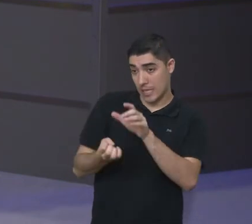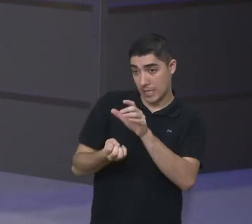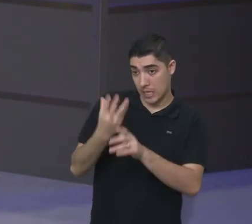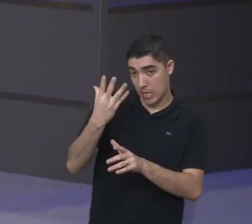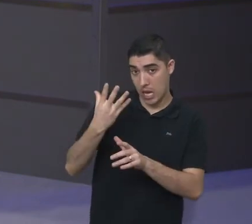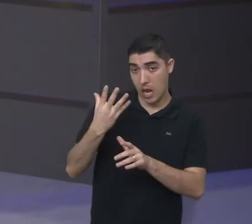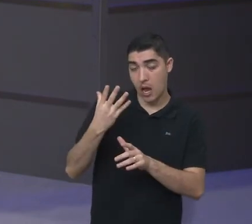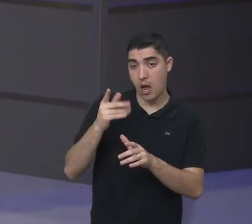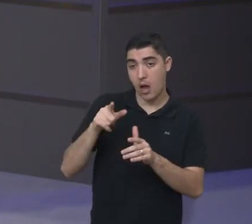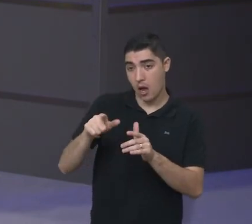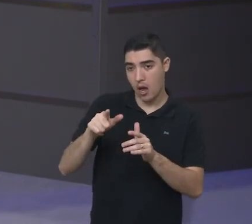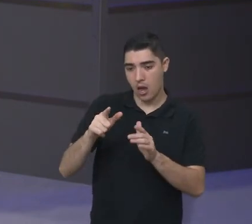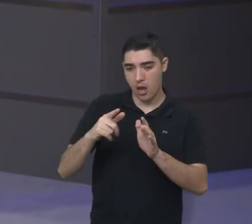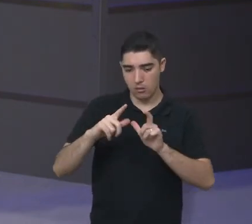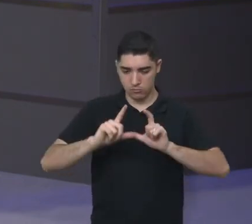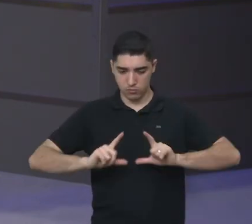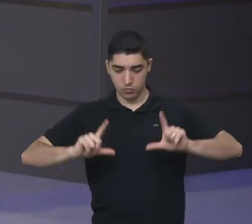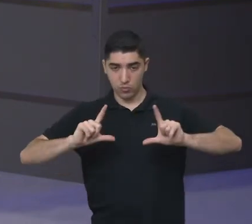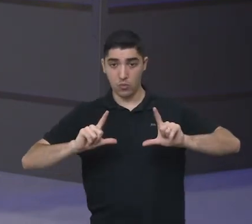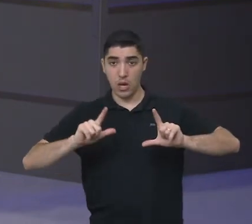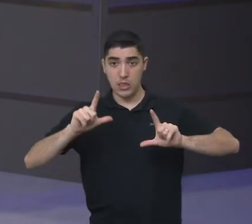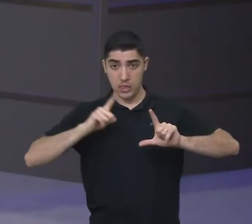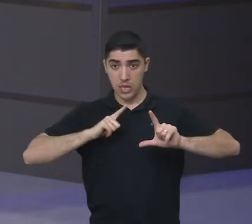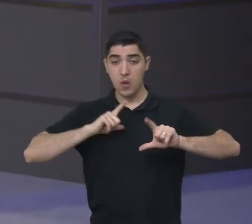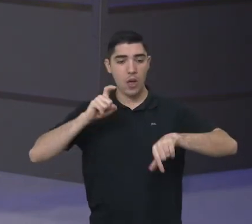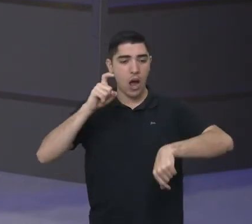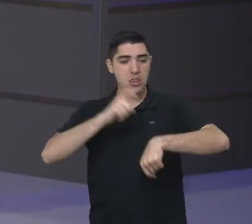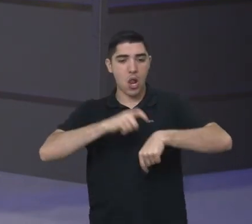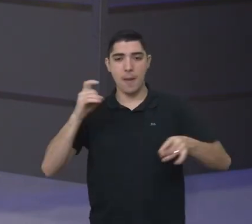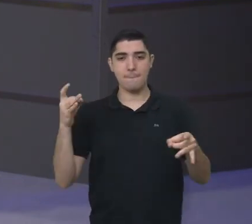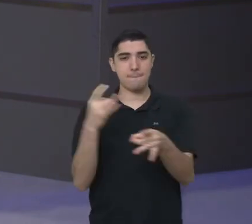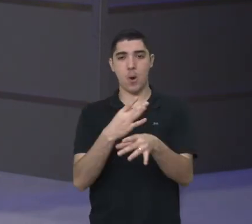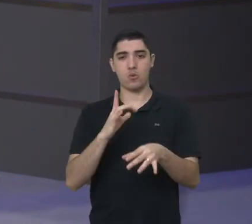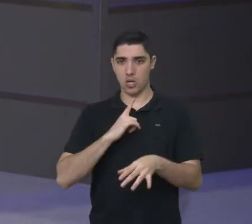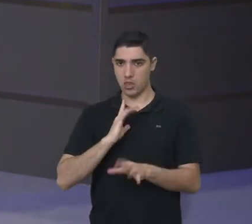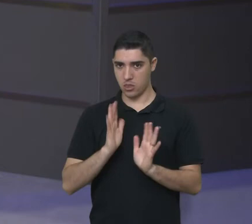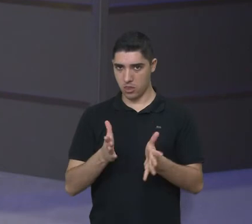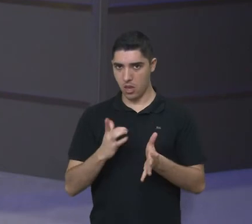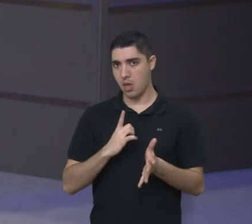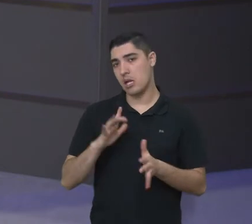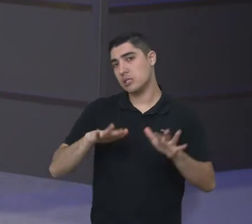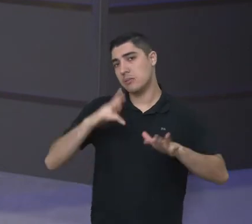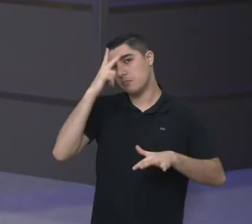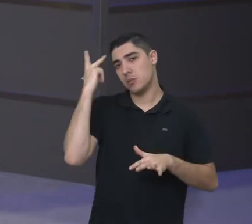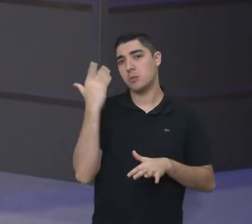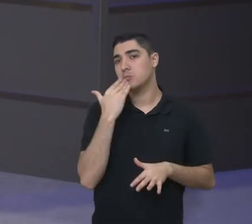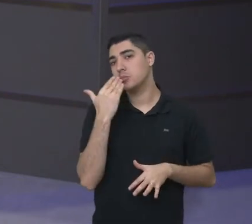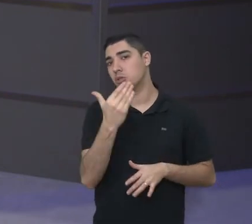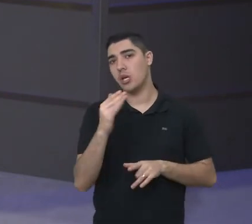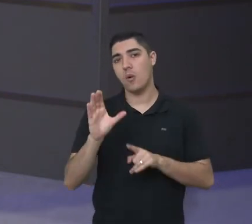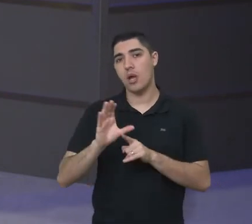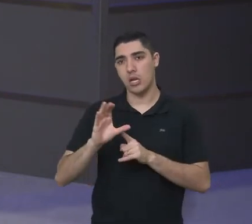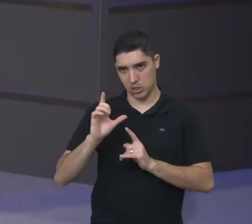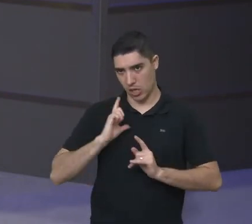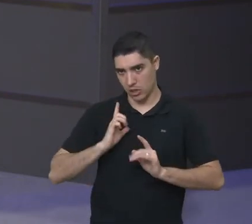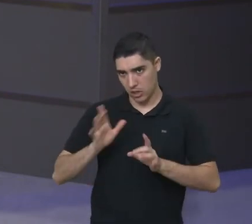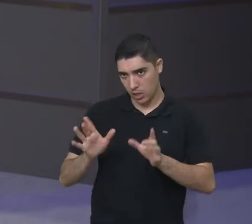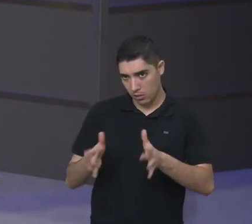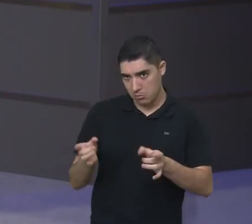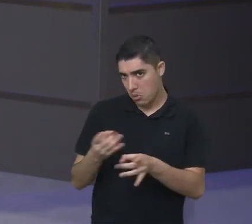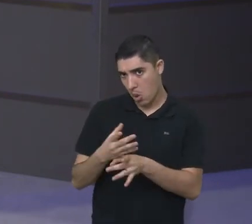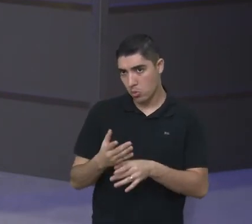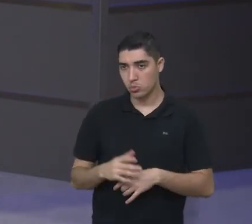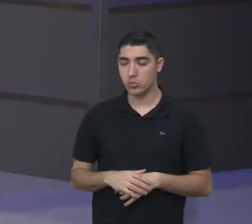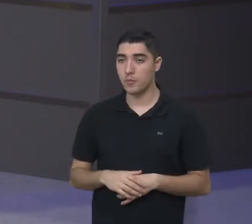arte pronta sua como essa, tem a pronta entrega? Como é que rola esse lance? Como é que você explica pro cliente isso, o processo de criação e